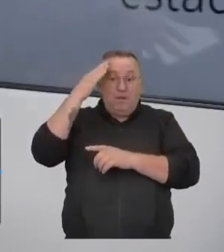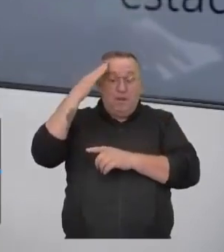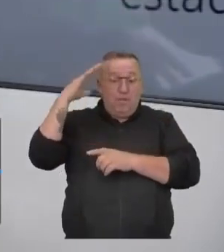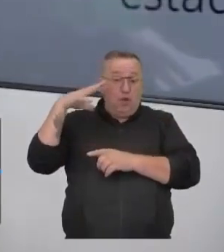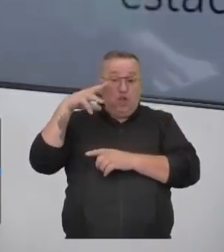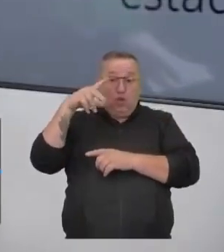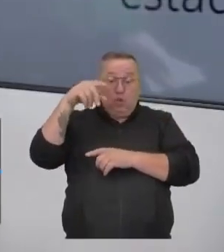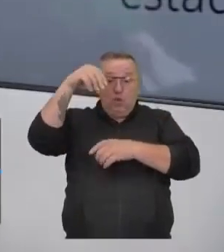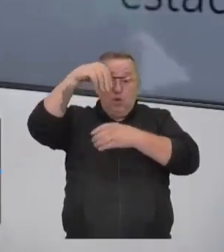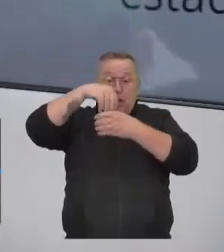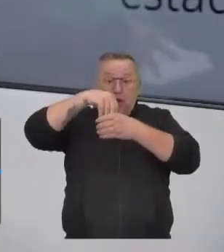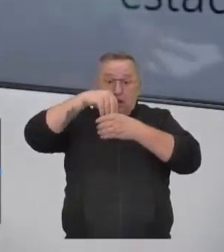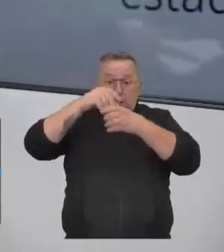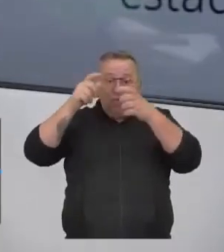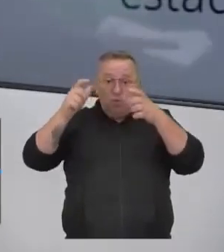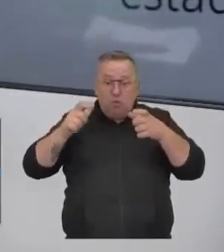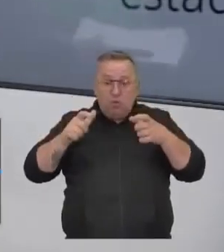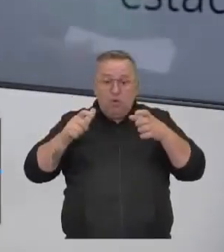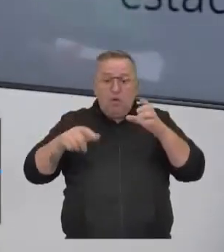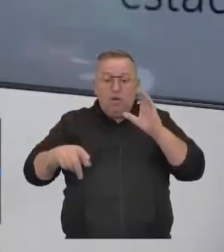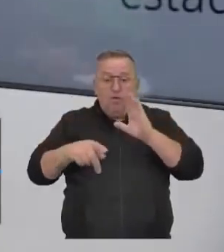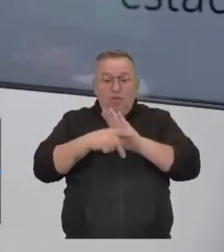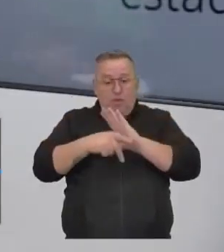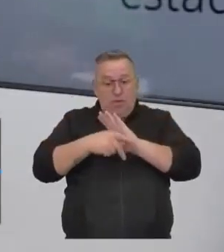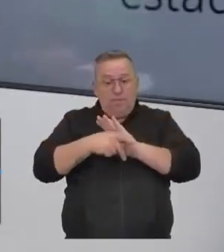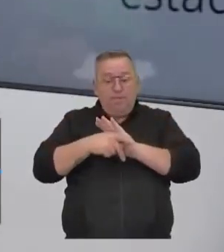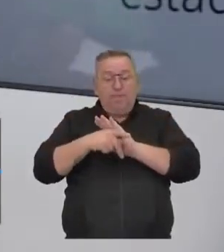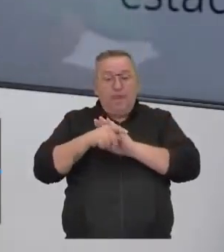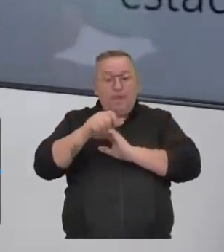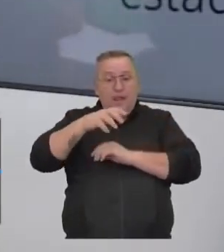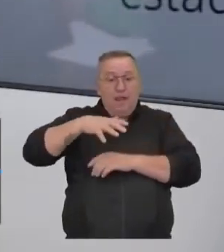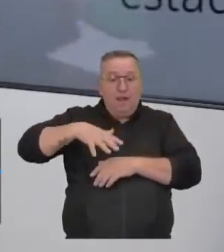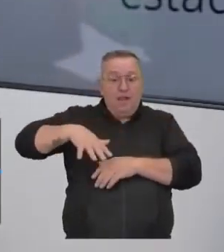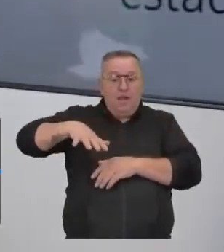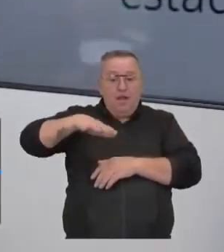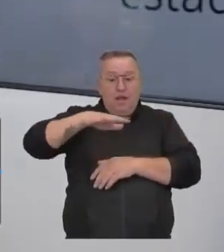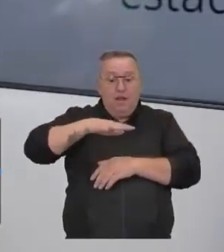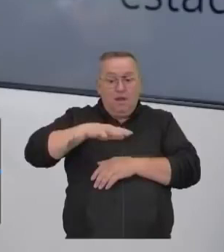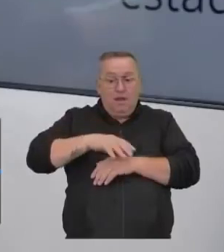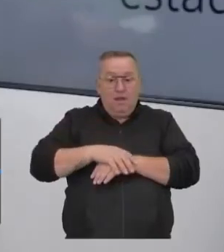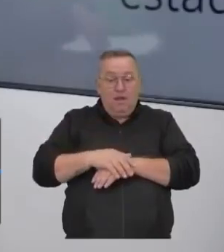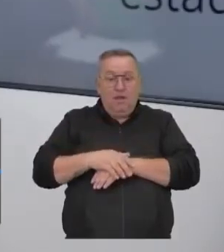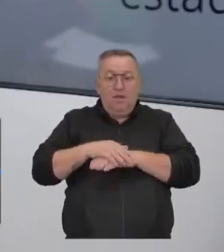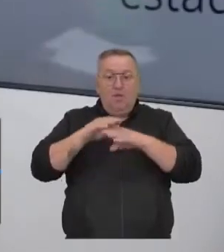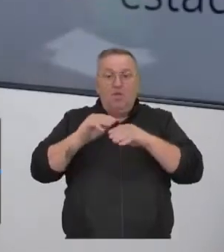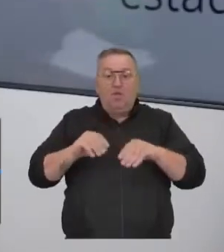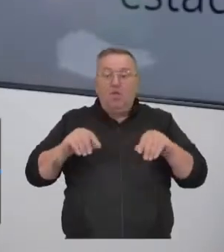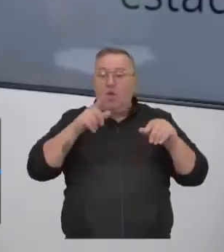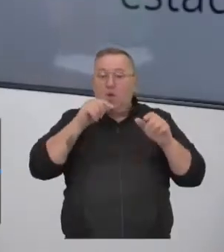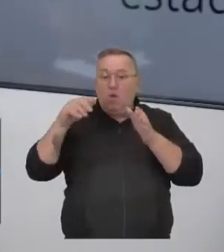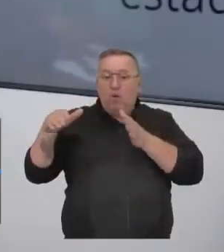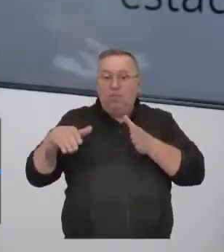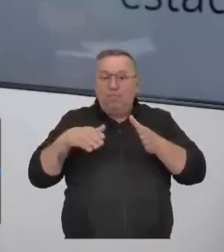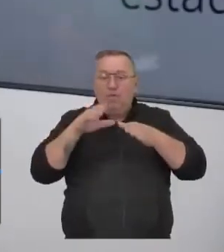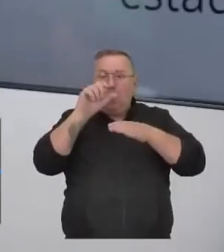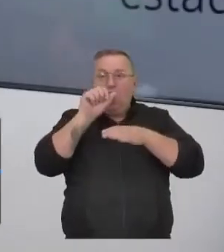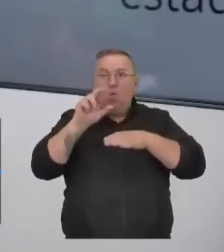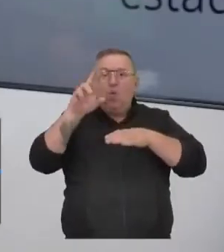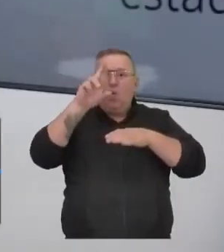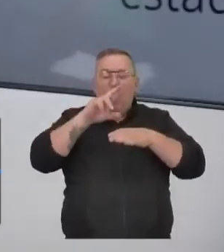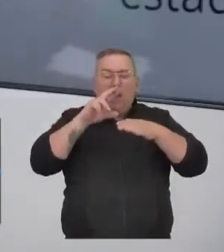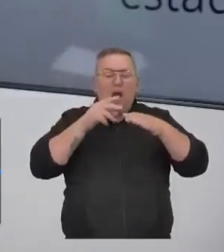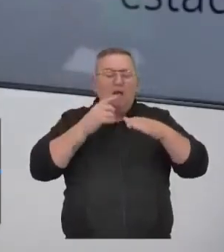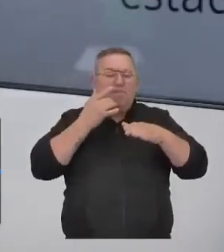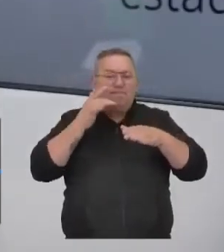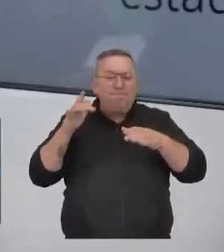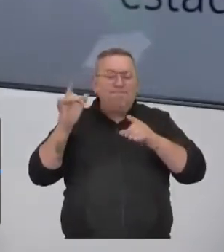está dentro desse território, né, faz parte aí desta área, que é o solo, os rios, a atmosfera, toda a riqueza que